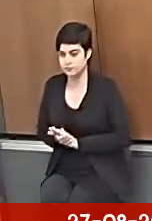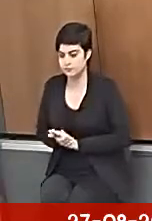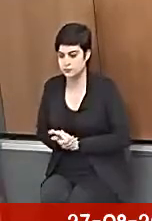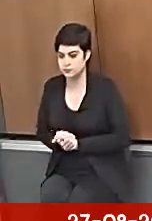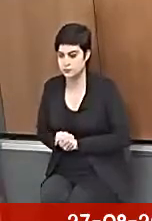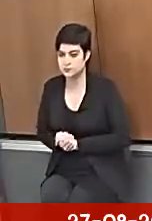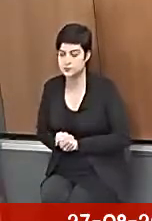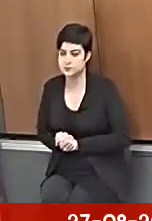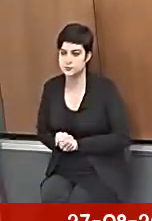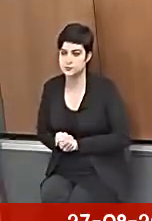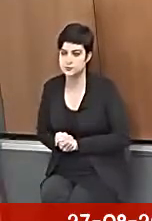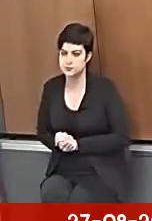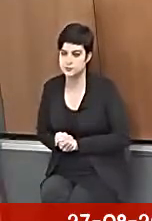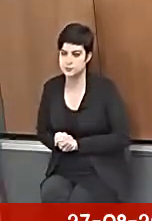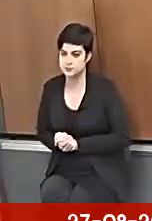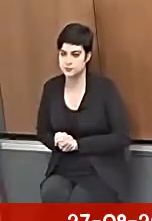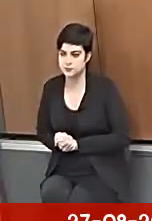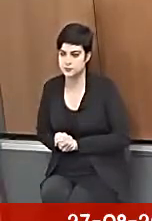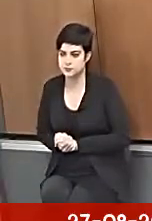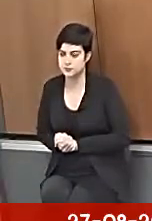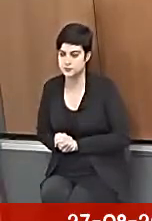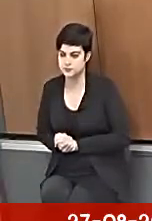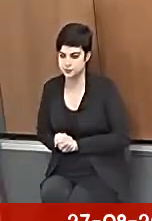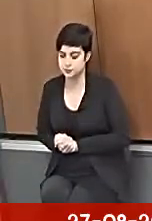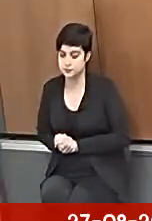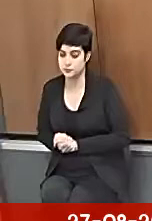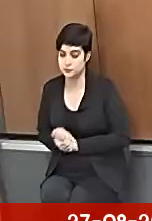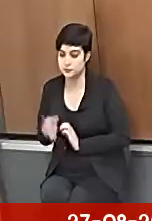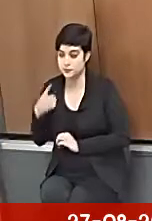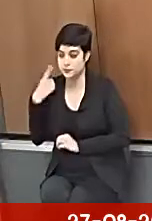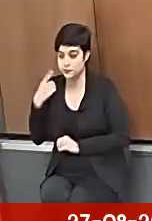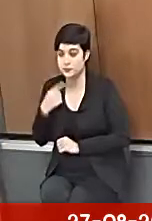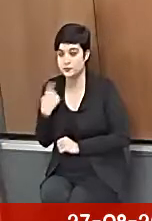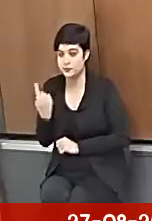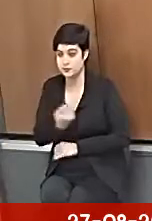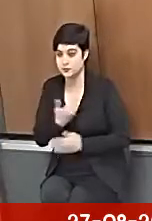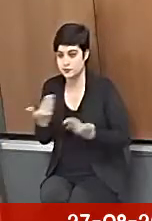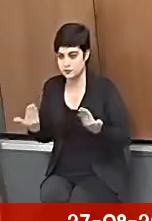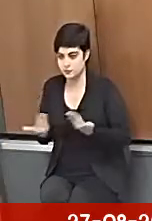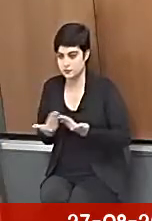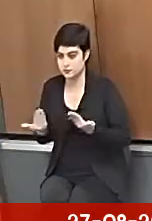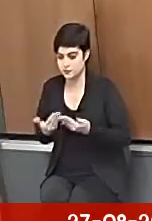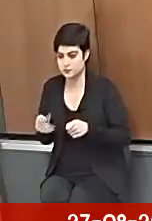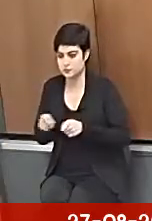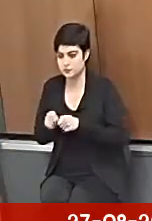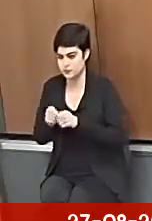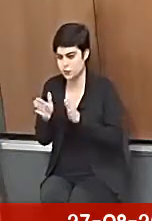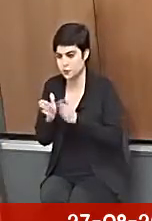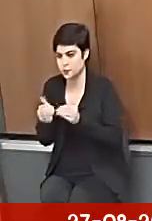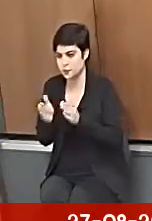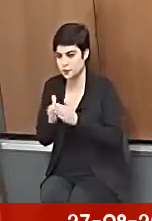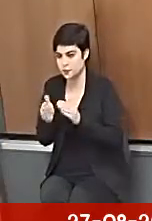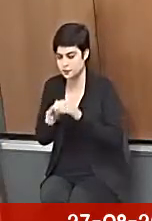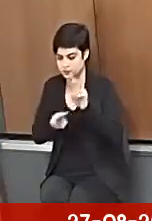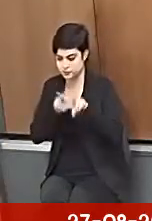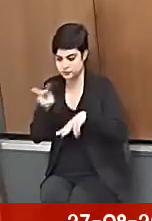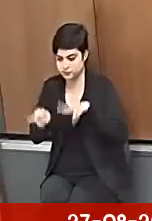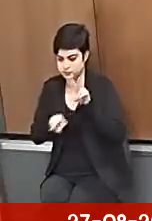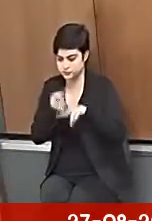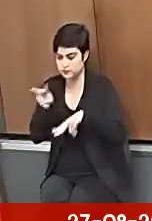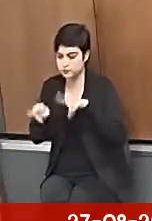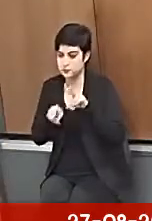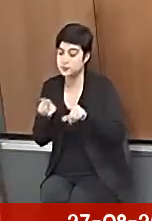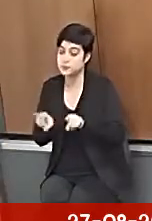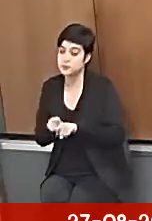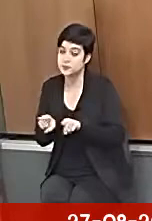informe deputado nós vamos ver o deputado nós vamos aprovar aqui fizemos um requerimento de visita técnica e depois a